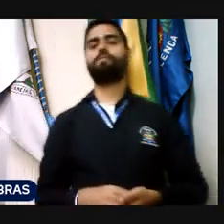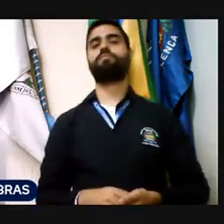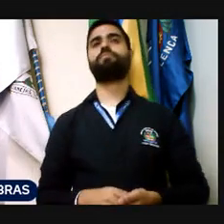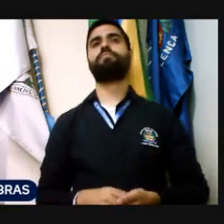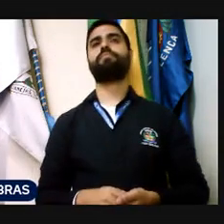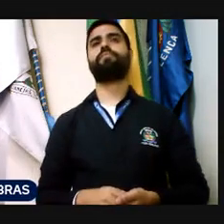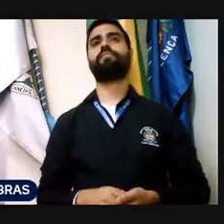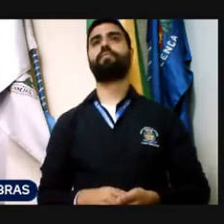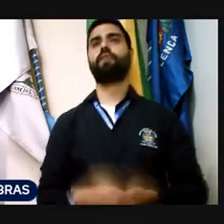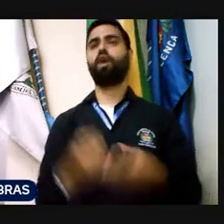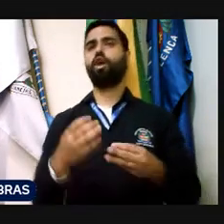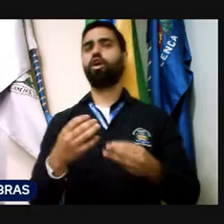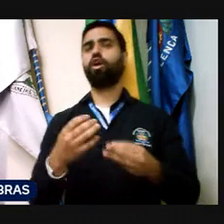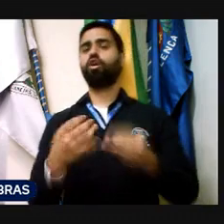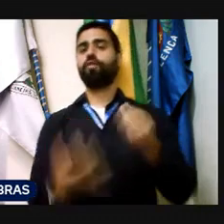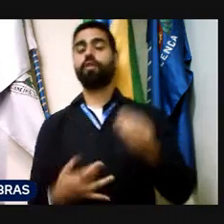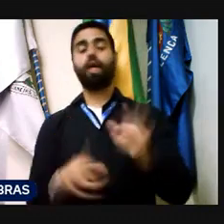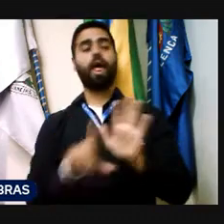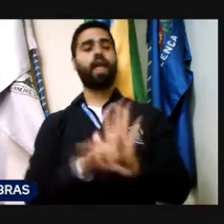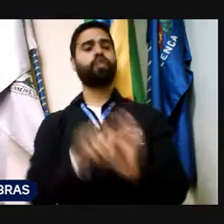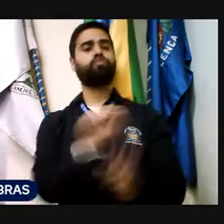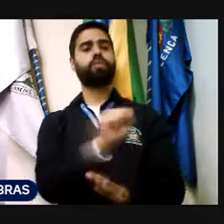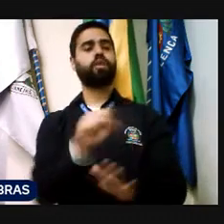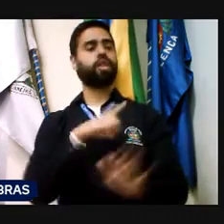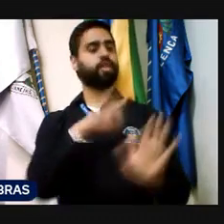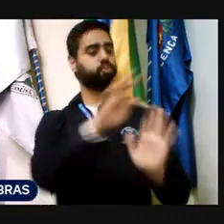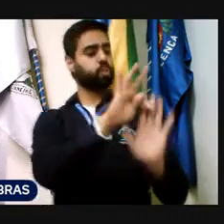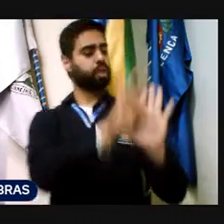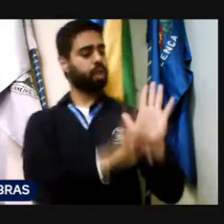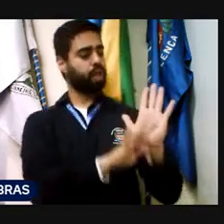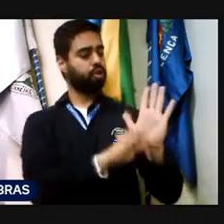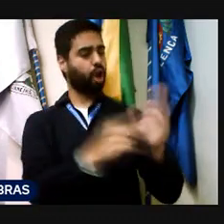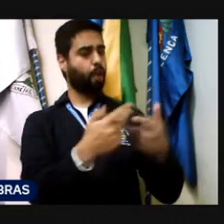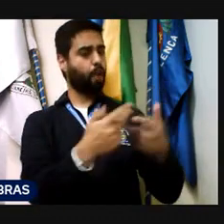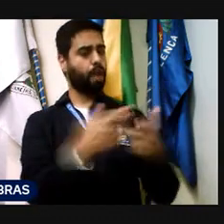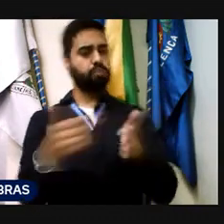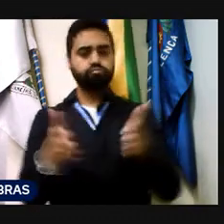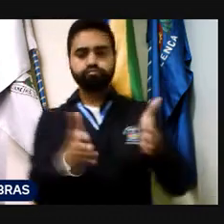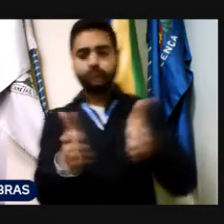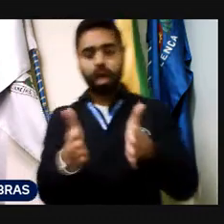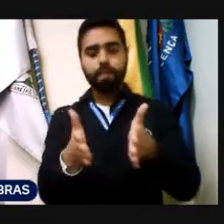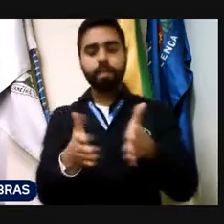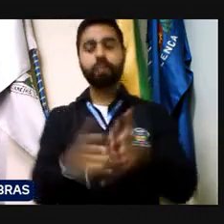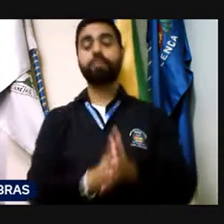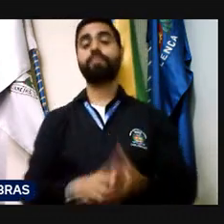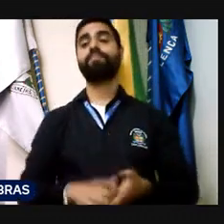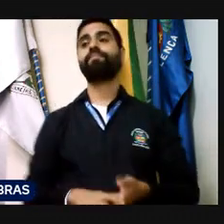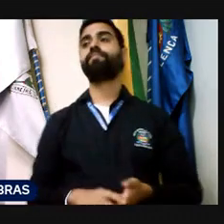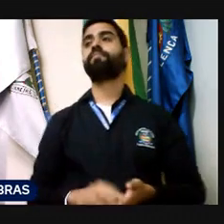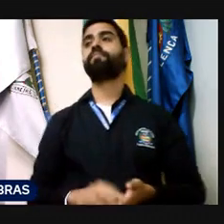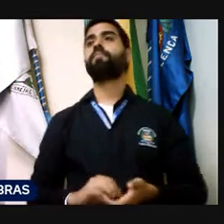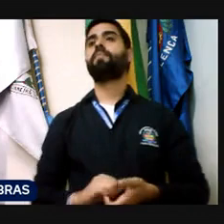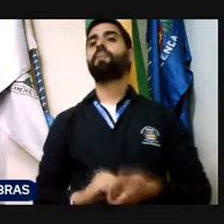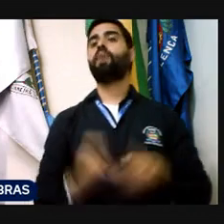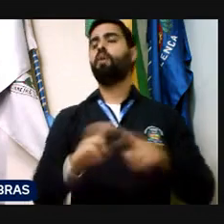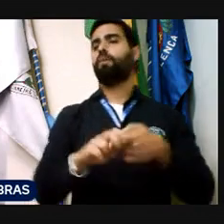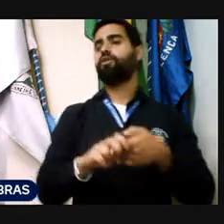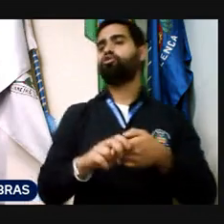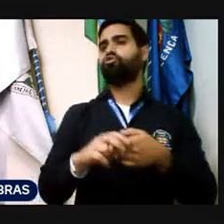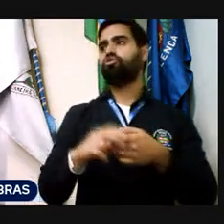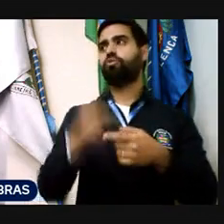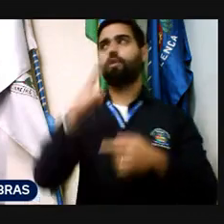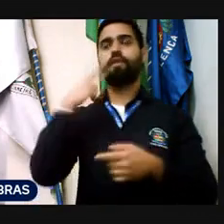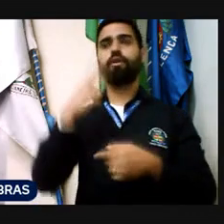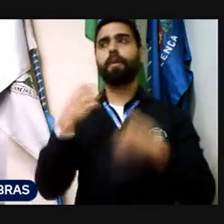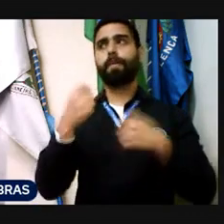Justificativa. A Constituição Federal de 88 traz em seu texto alguns princípios norteadores da atividade administrativa, pelas quais o agente da administração pública